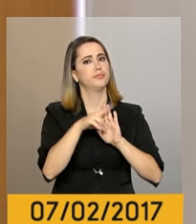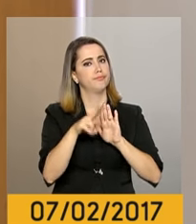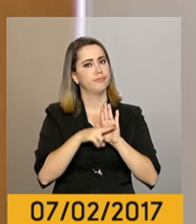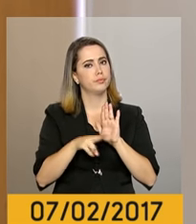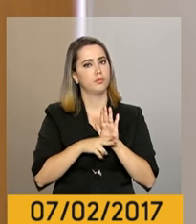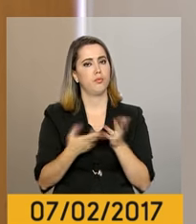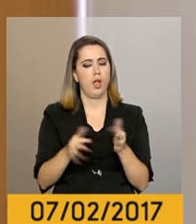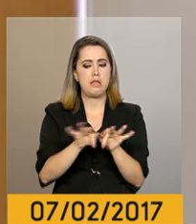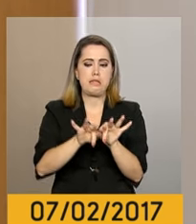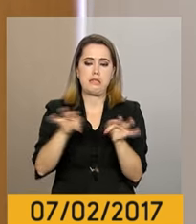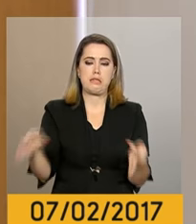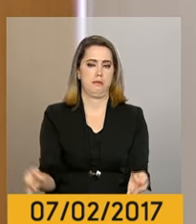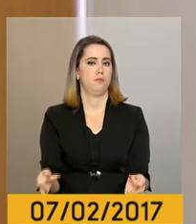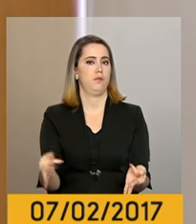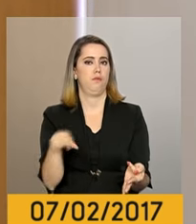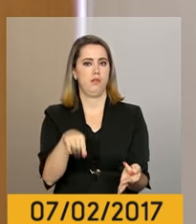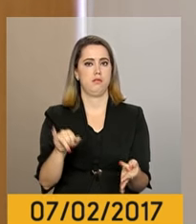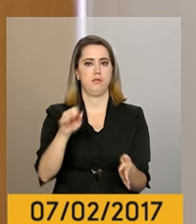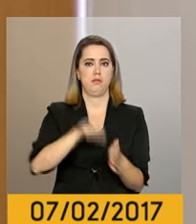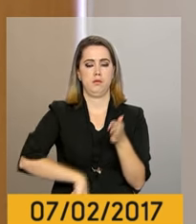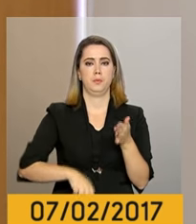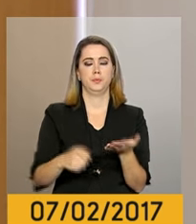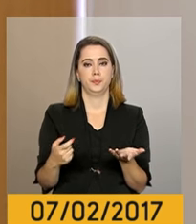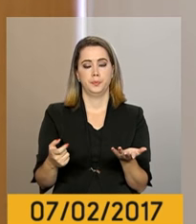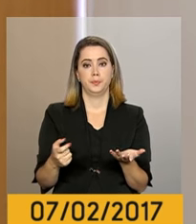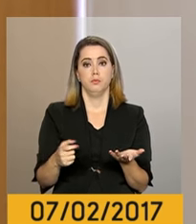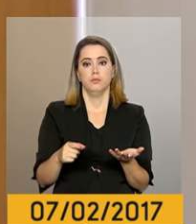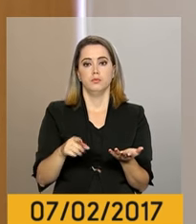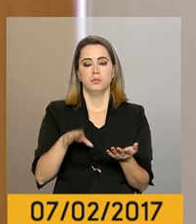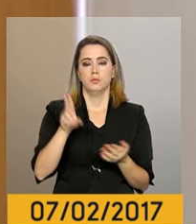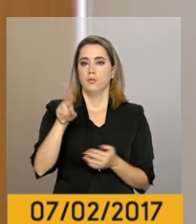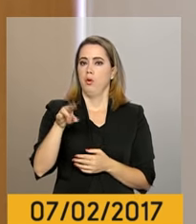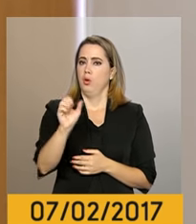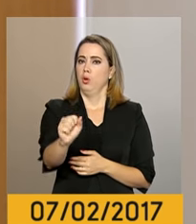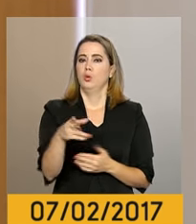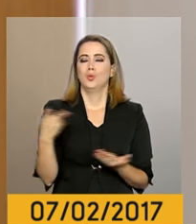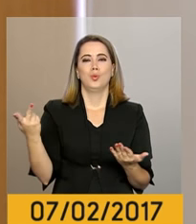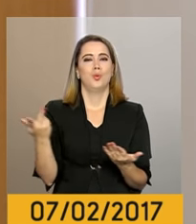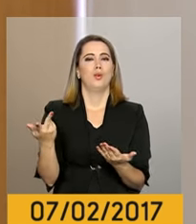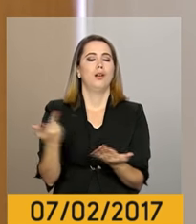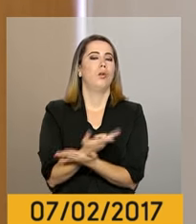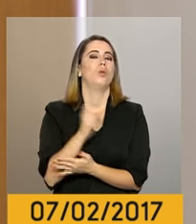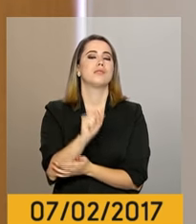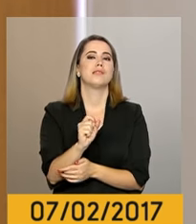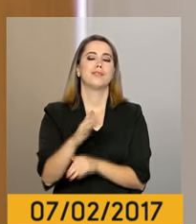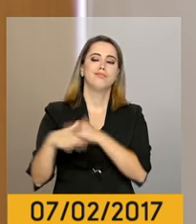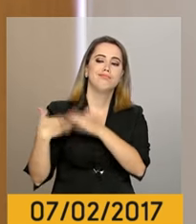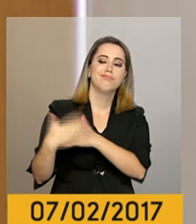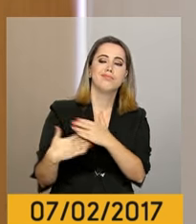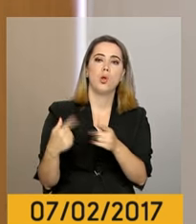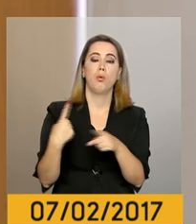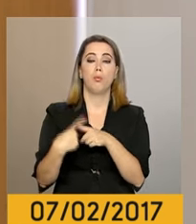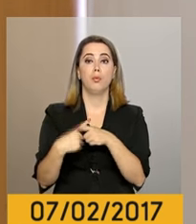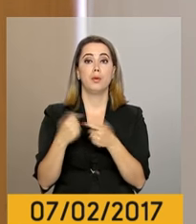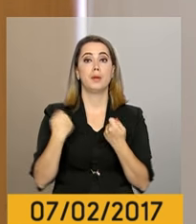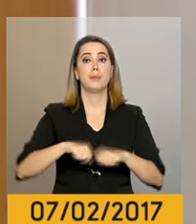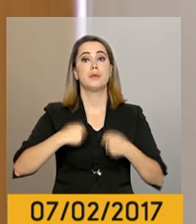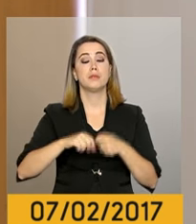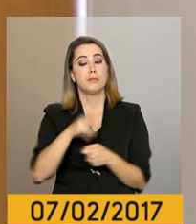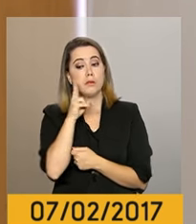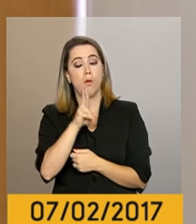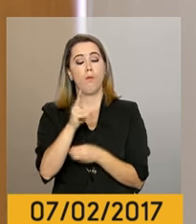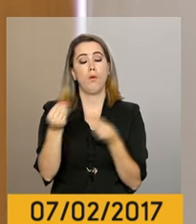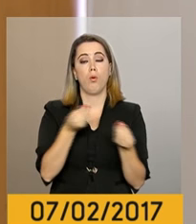ou a simplificação até do sistema tributário, jamais prosperou, porque ela envolve necessariamente uma revisão do